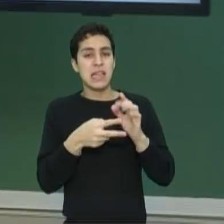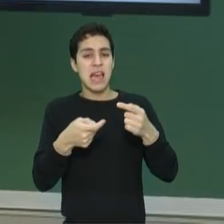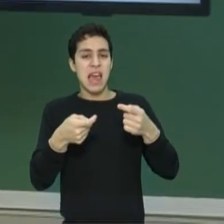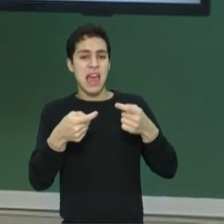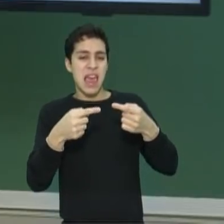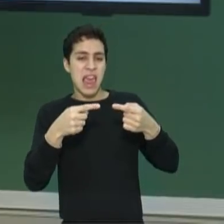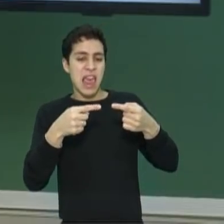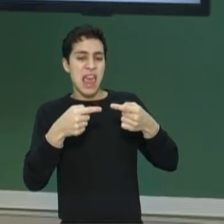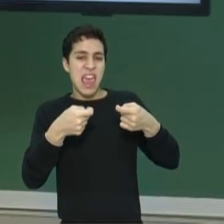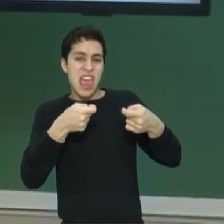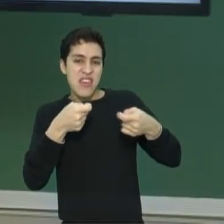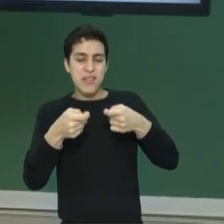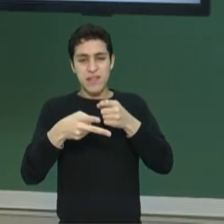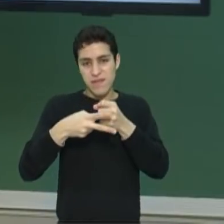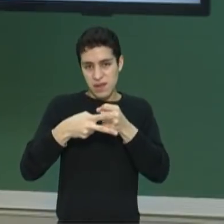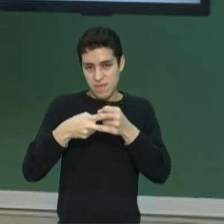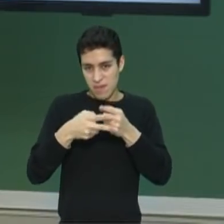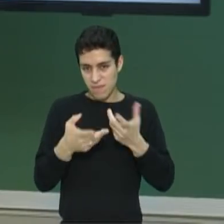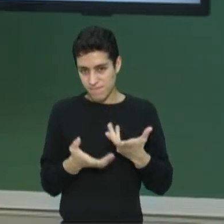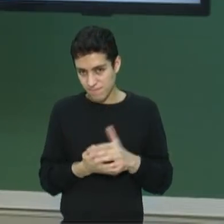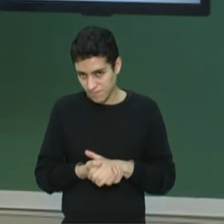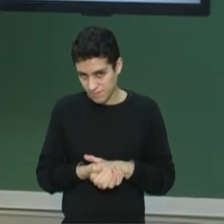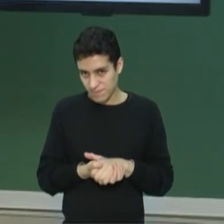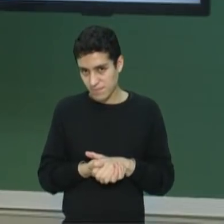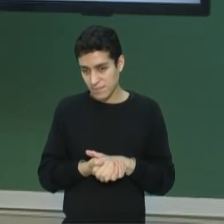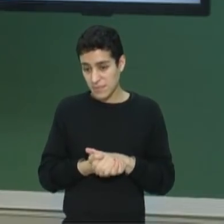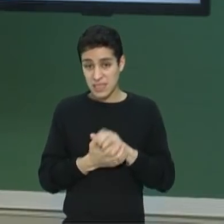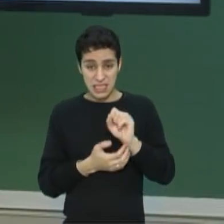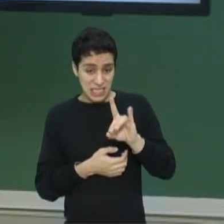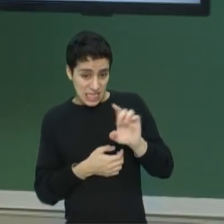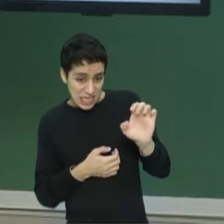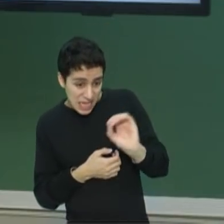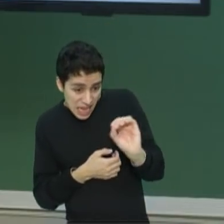verbal. Ele é regido pela preposição de. Se o de não